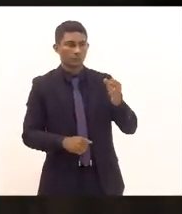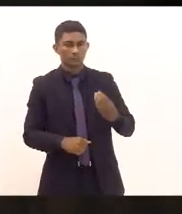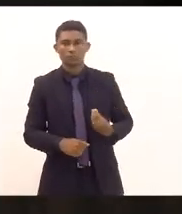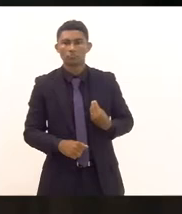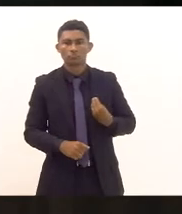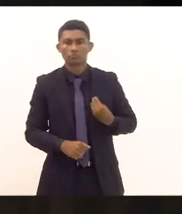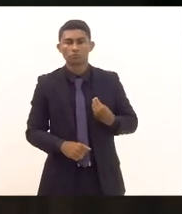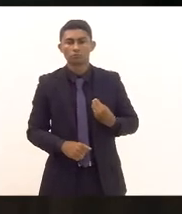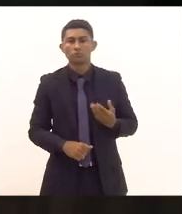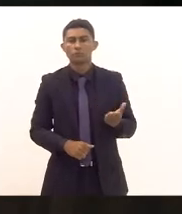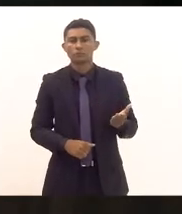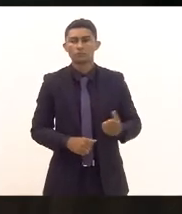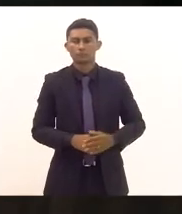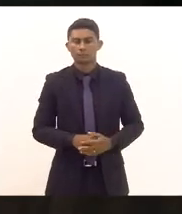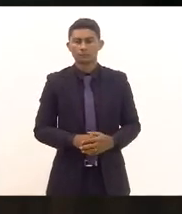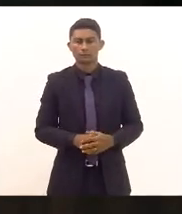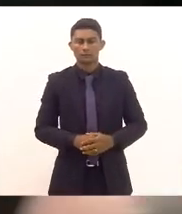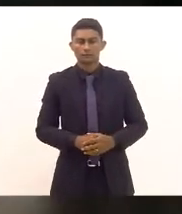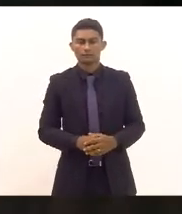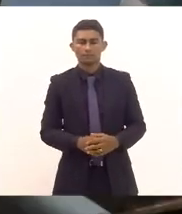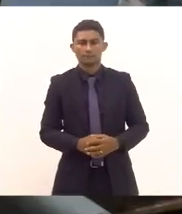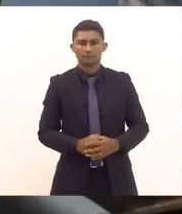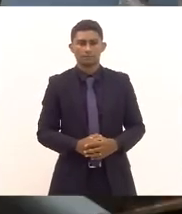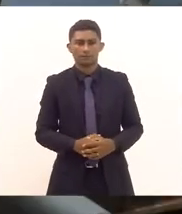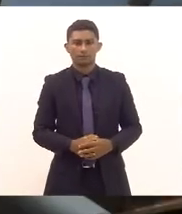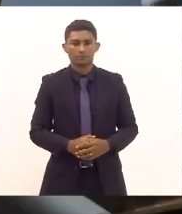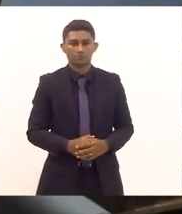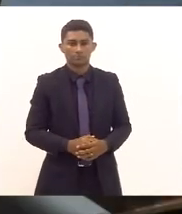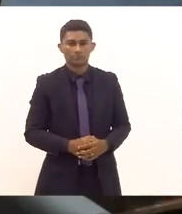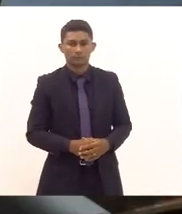o deputado Carlos Augusto